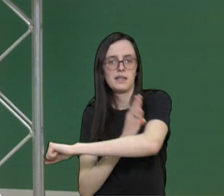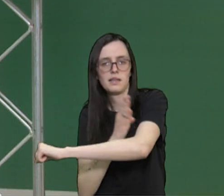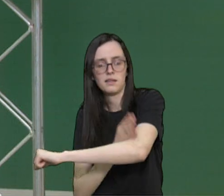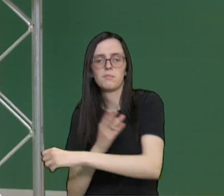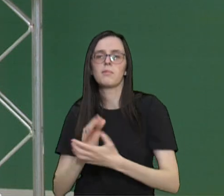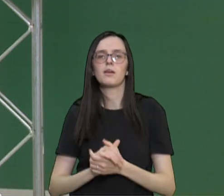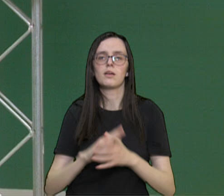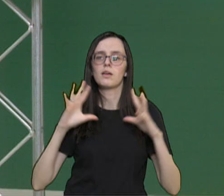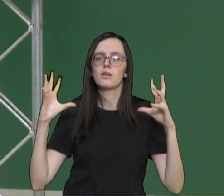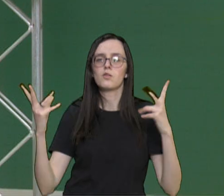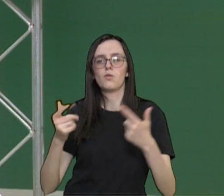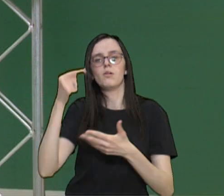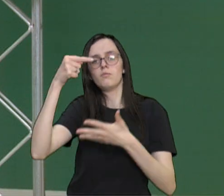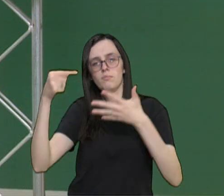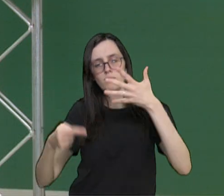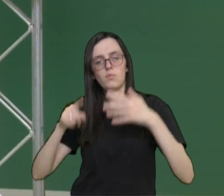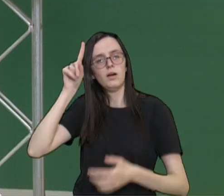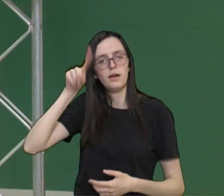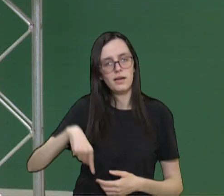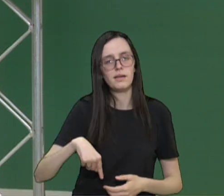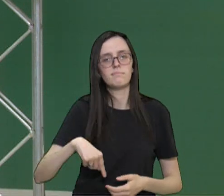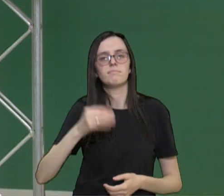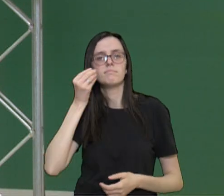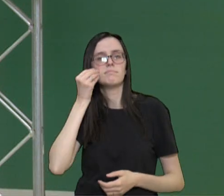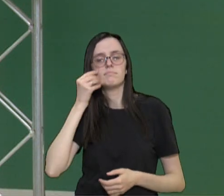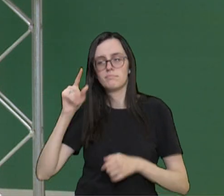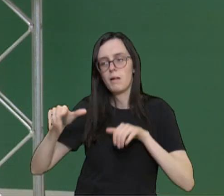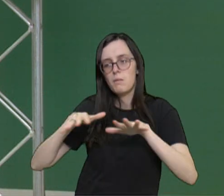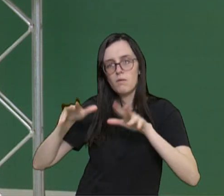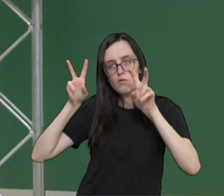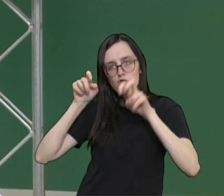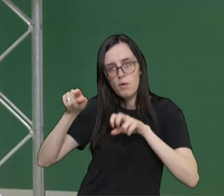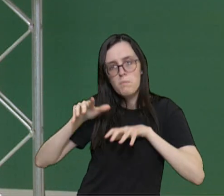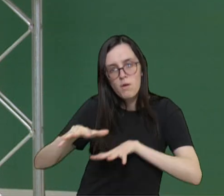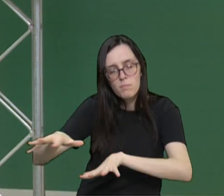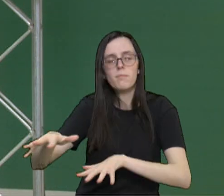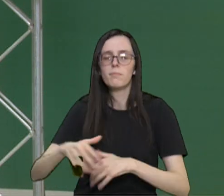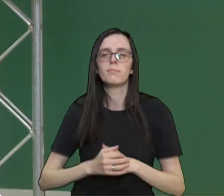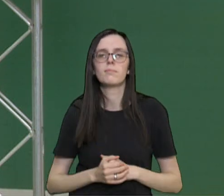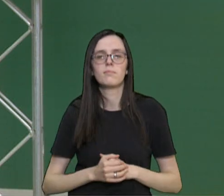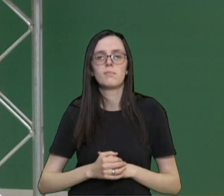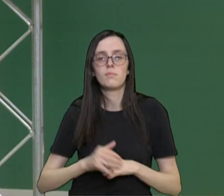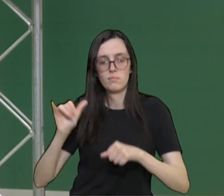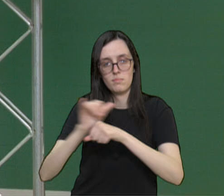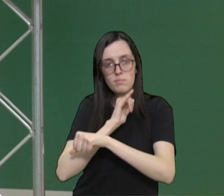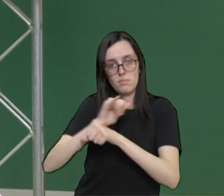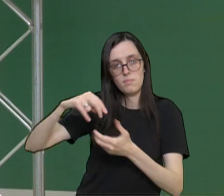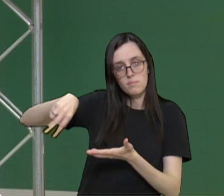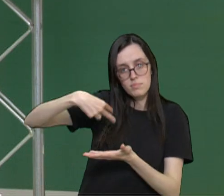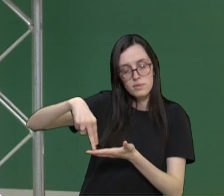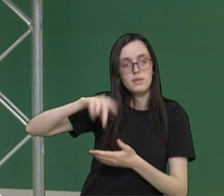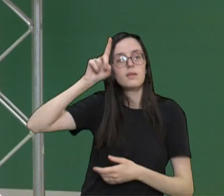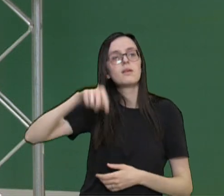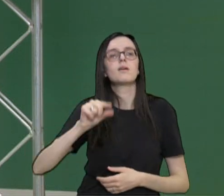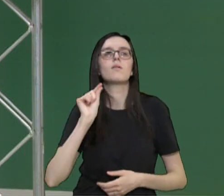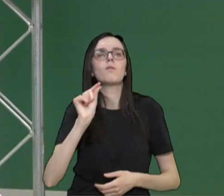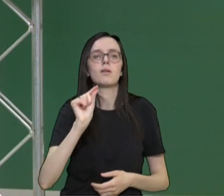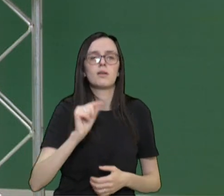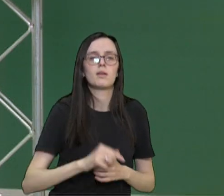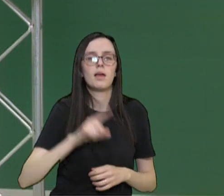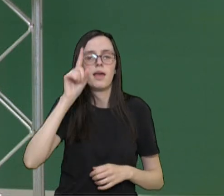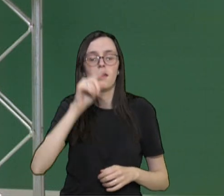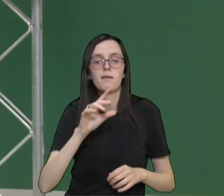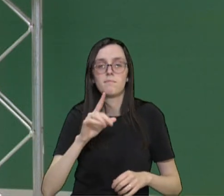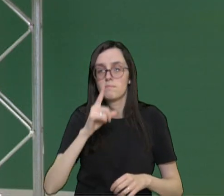Média, todas essas composições do movimento. A técnica da dança é a improvisação, uma das técnicas da dança, né?